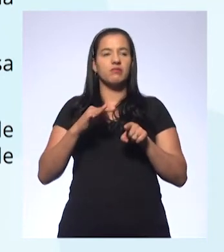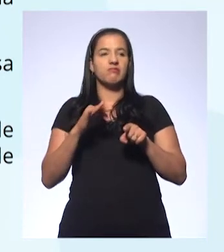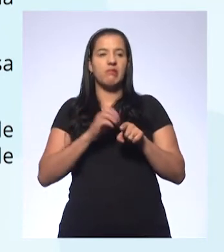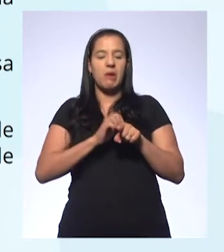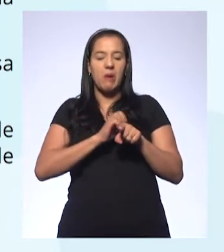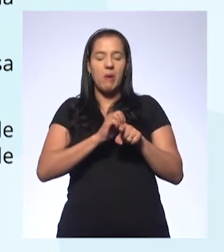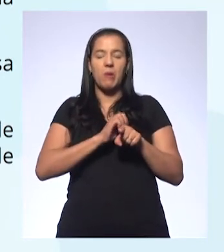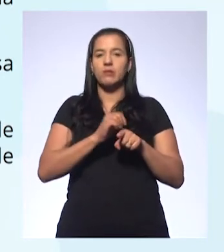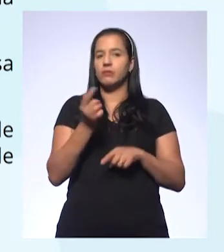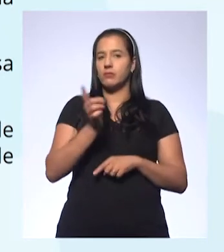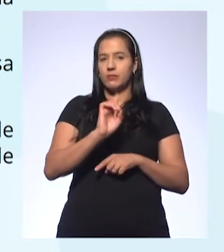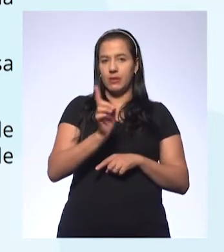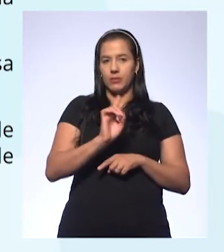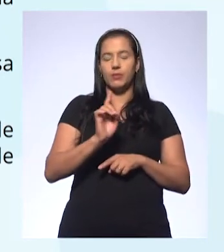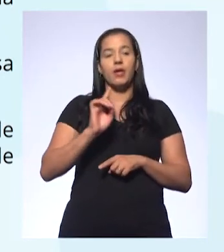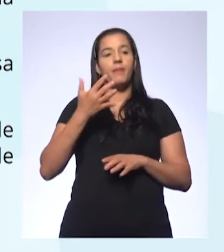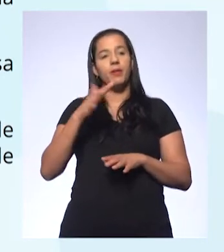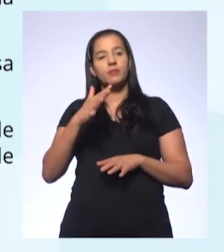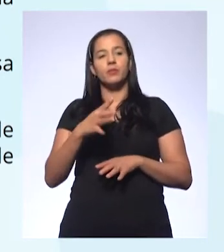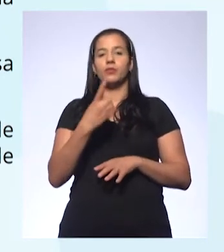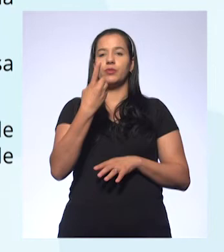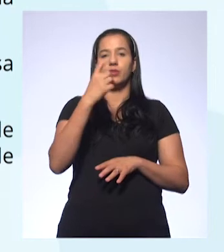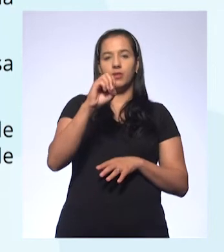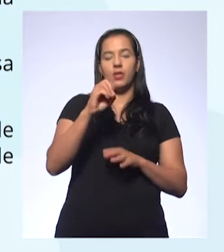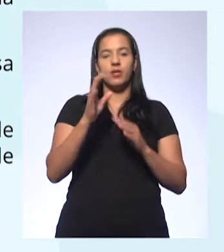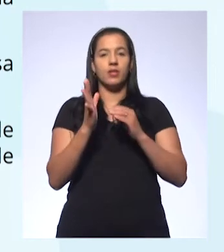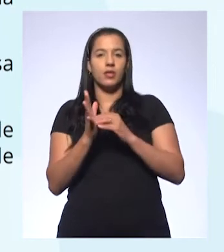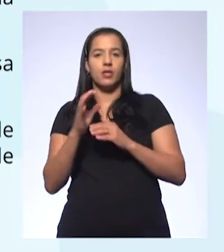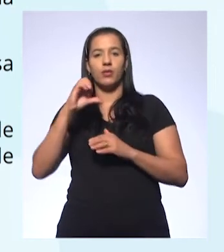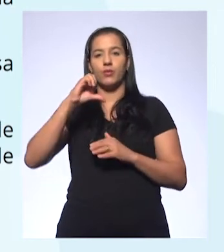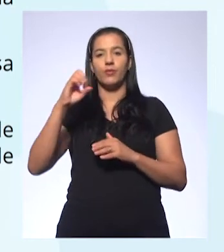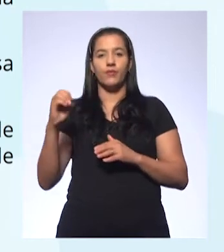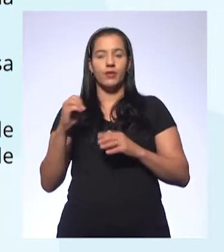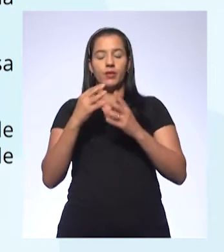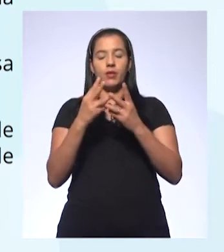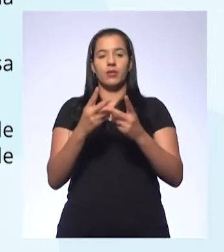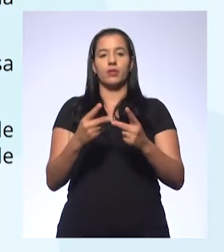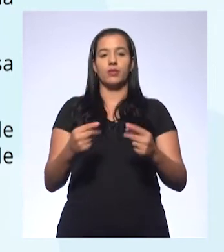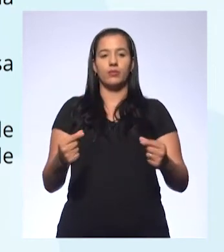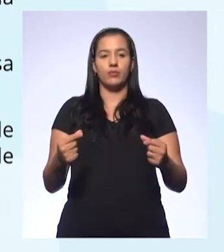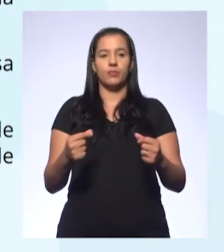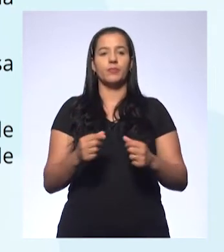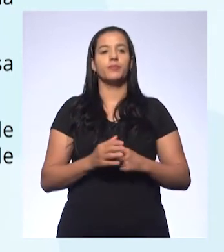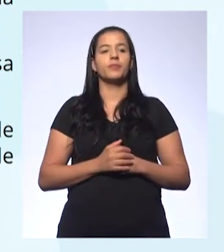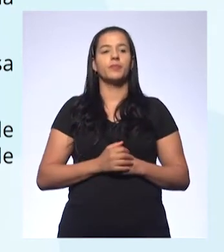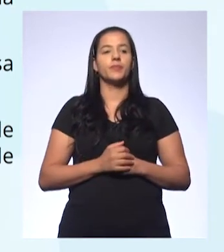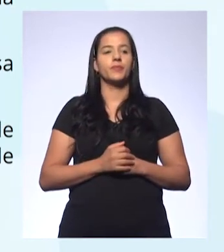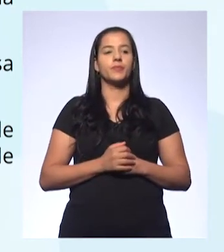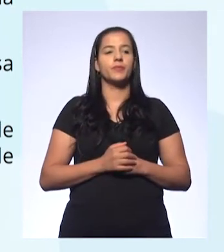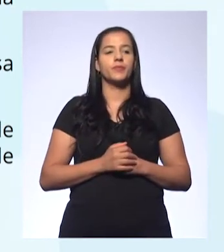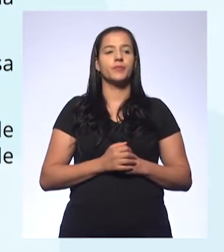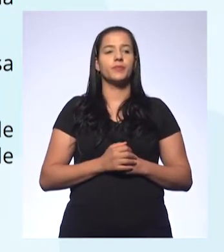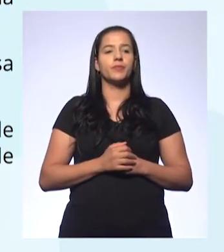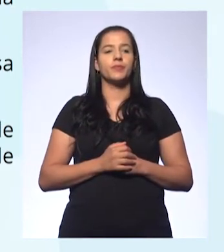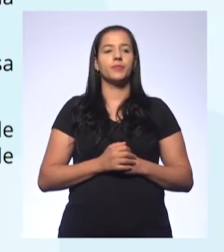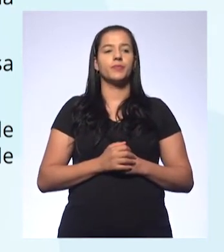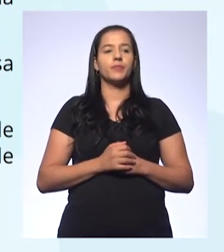etc. De 10 a 90 dias ela vai desaparecer. Tá? Ela vai